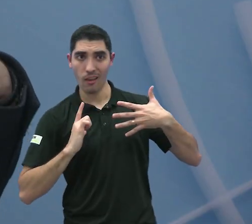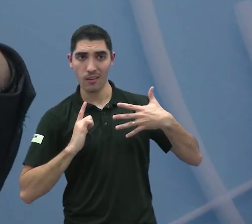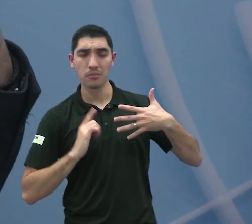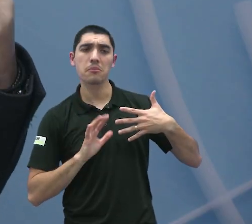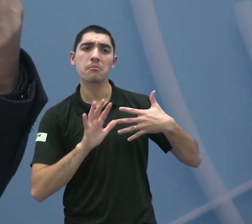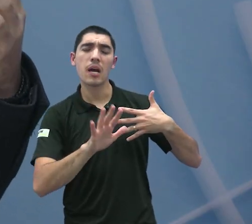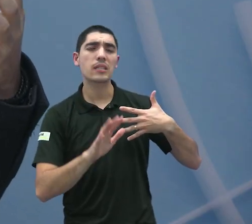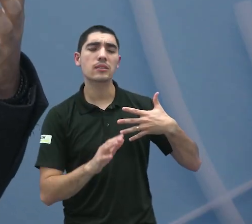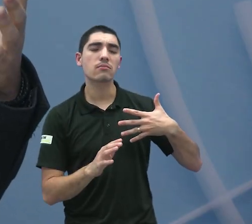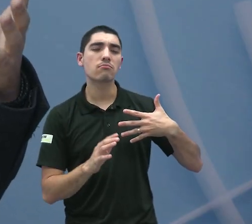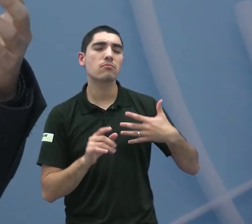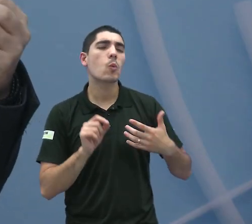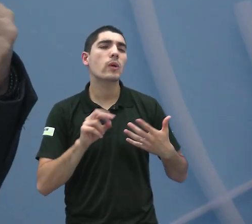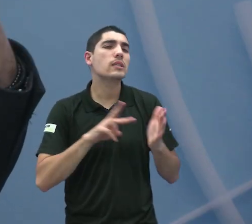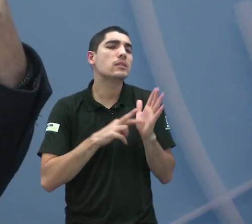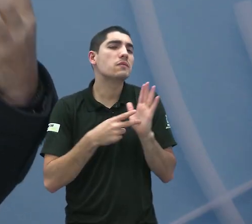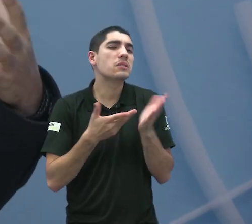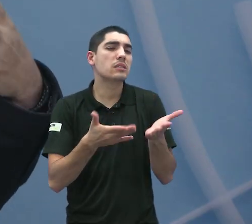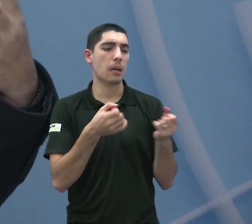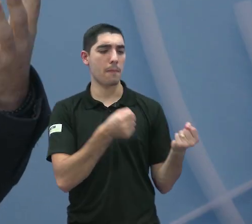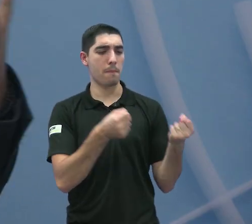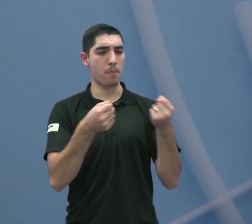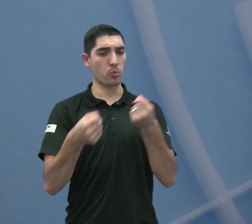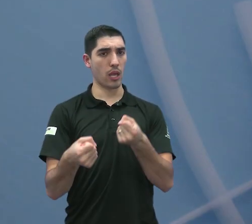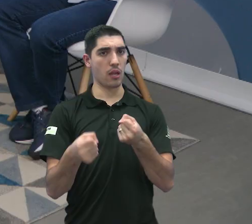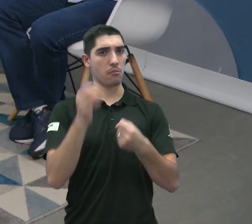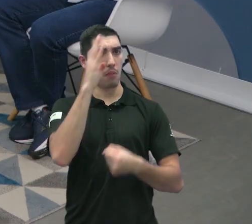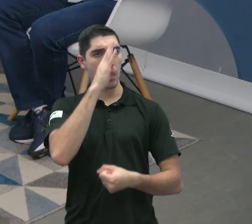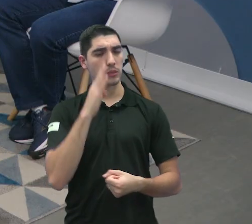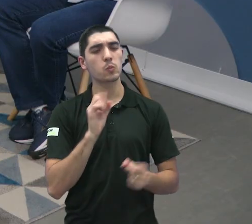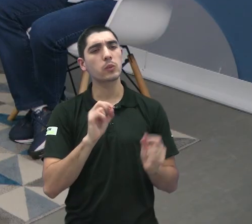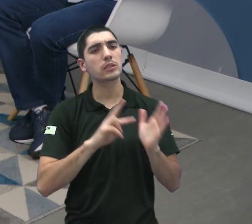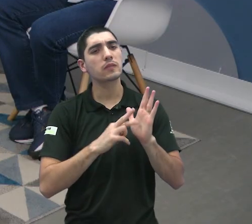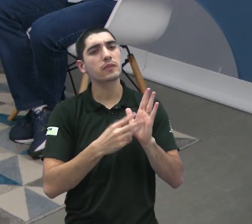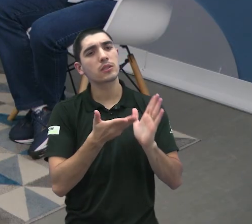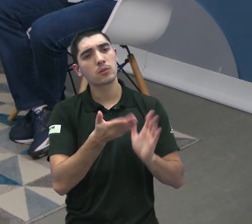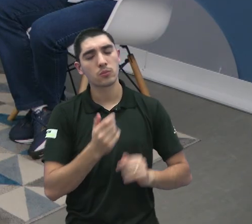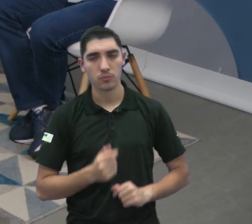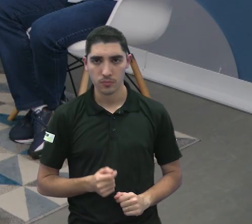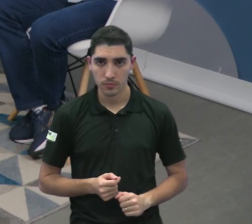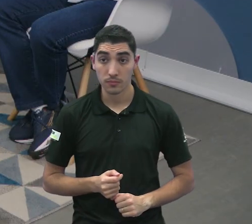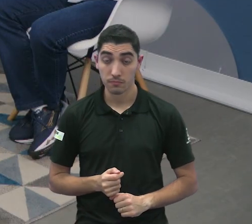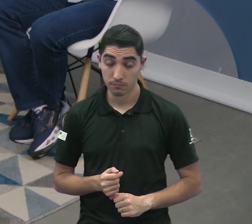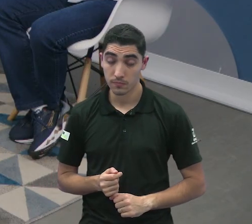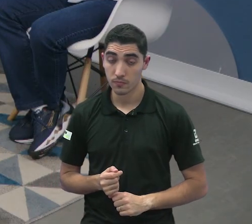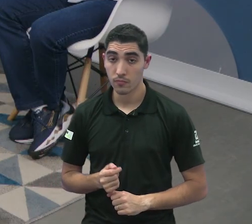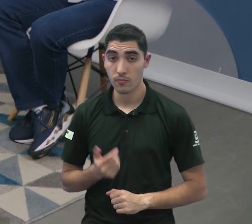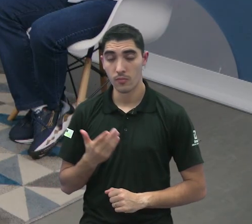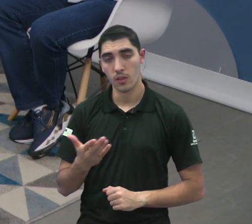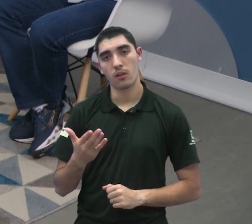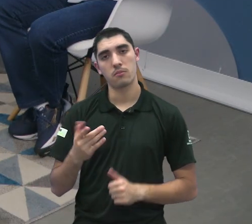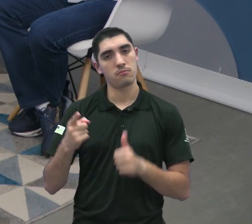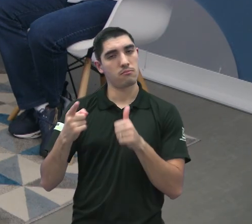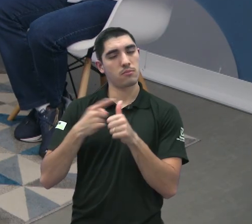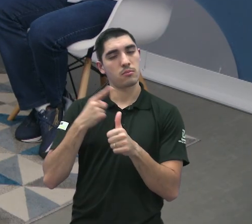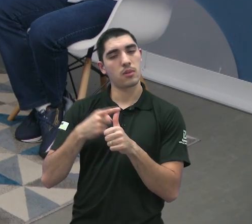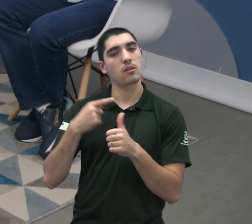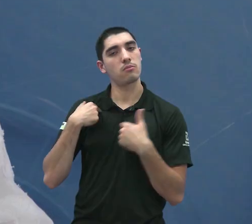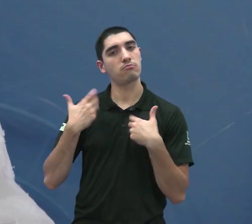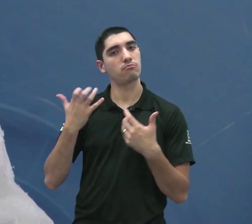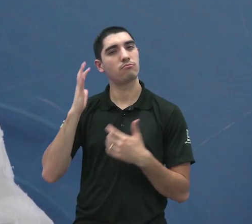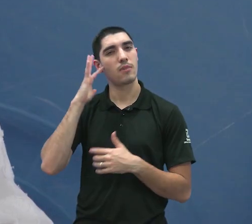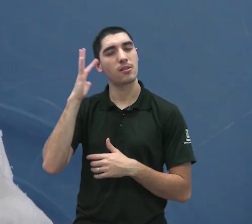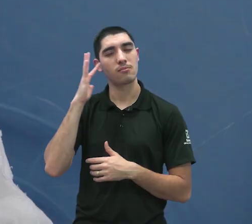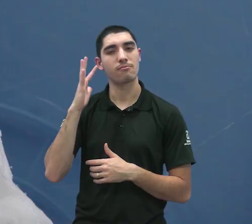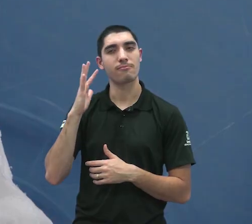entender o que isso quer dizer, né? O poder do Brasil. Bom, eu acho que, primeiramente, eu gostaria de falar que eu gostei